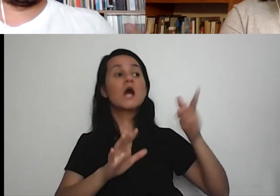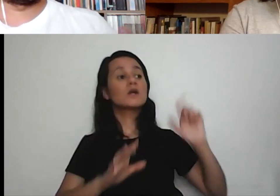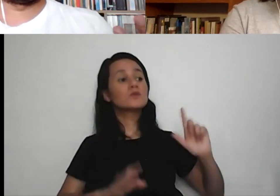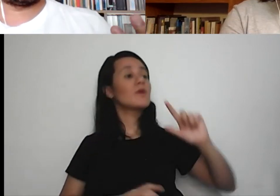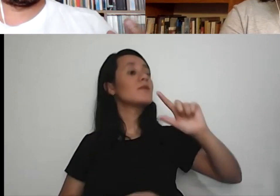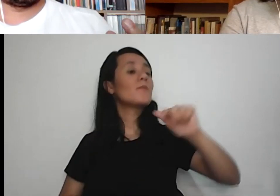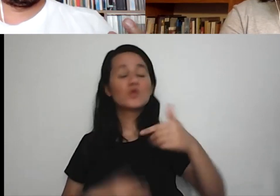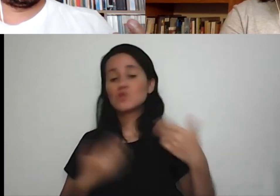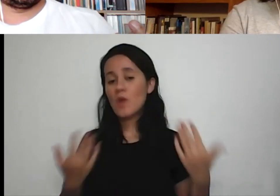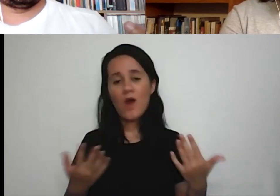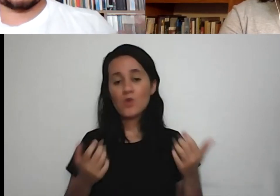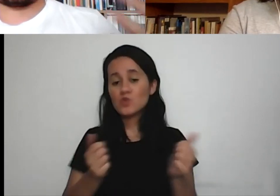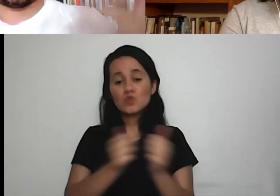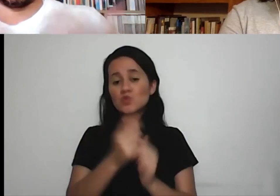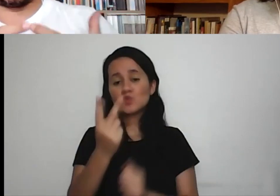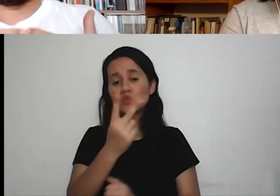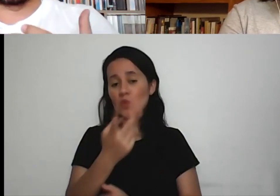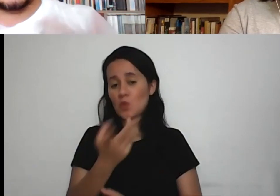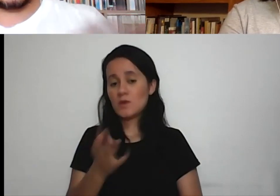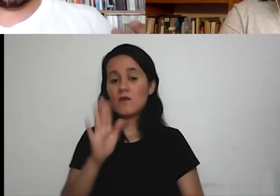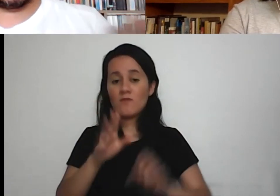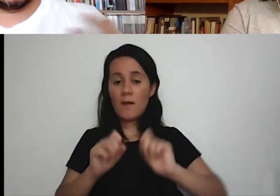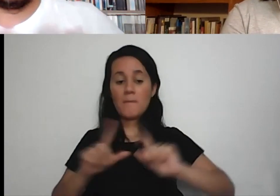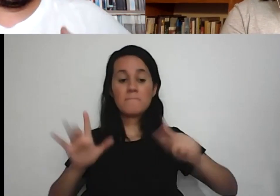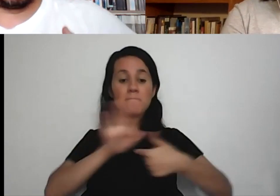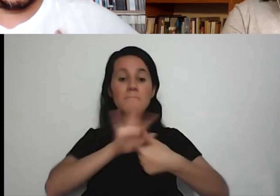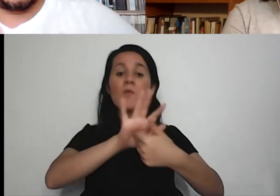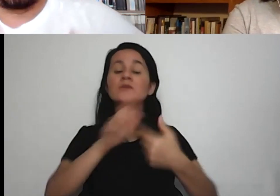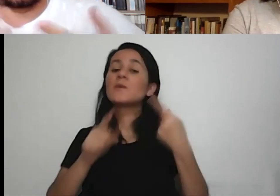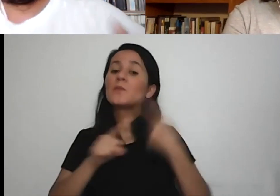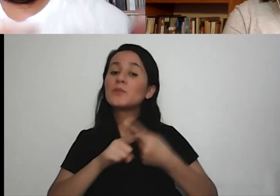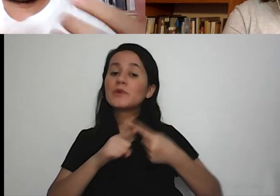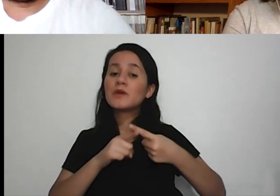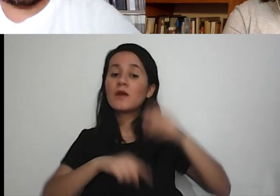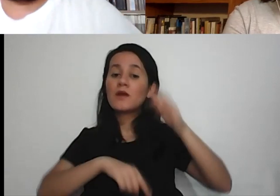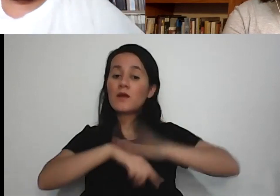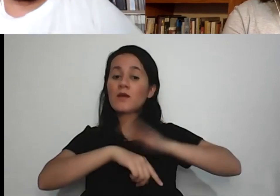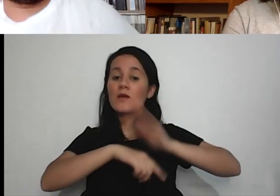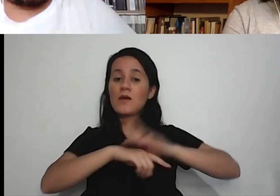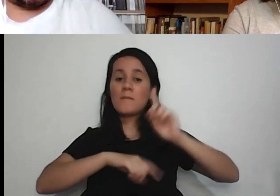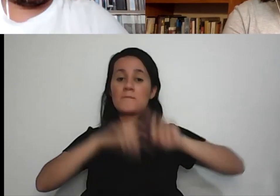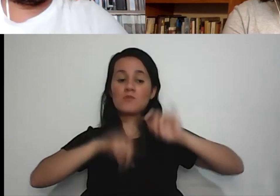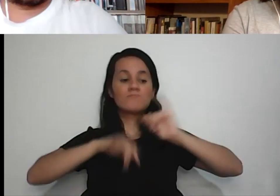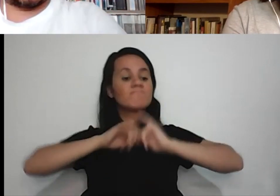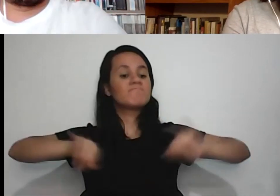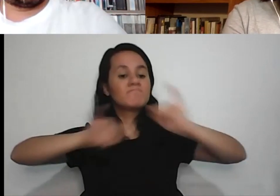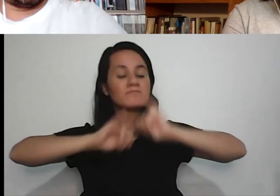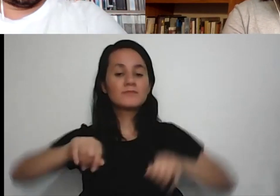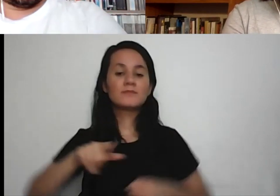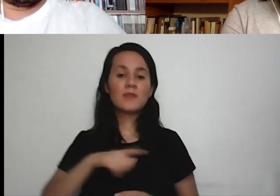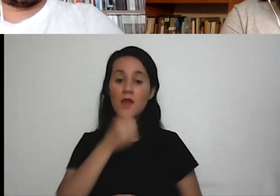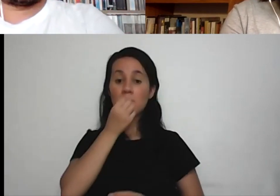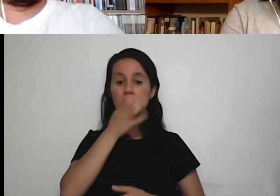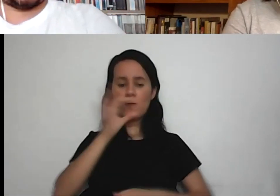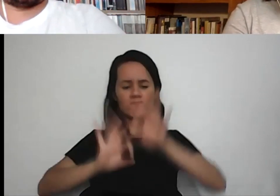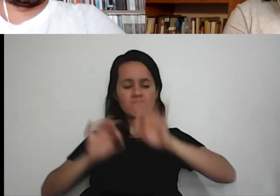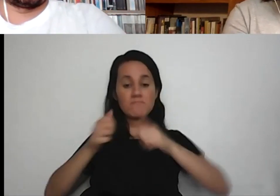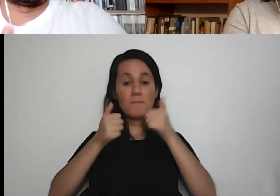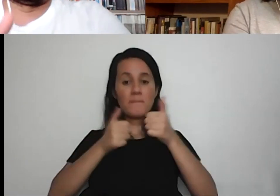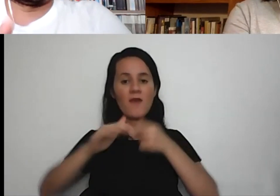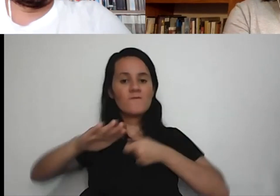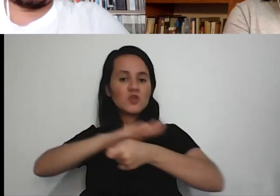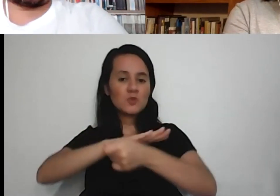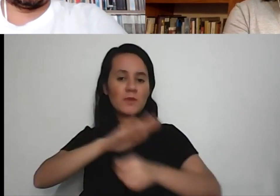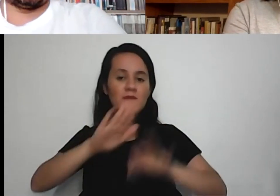duas coisas, né? Ele vai aparecer porque ele é um produto de marketing muito bem realizado, né? É um investimento,